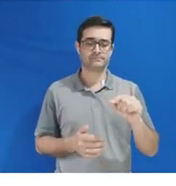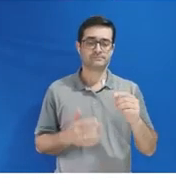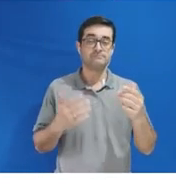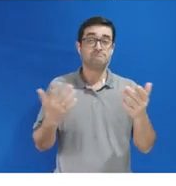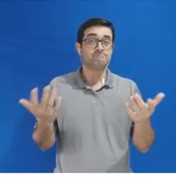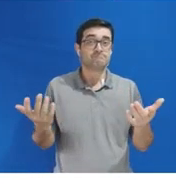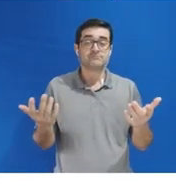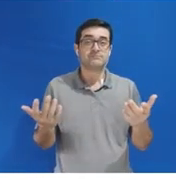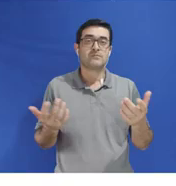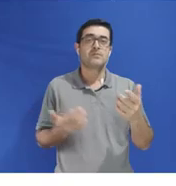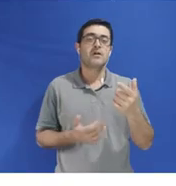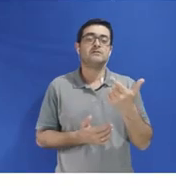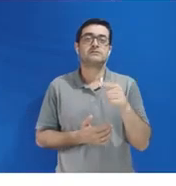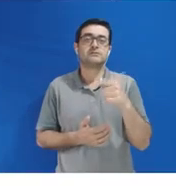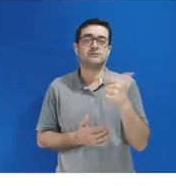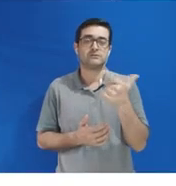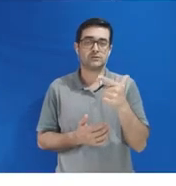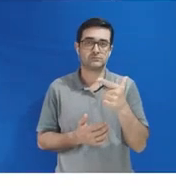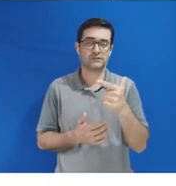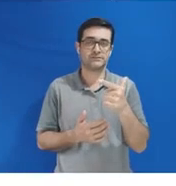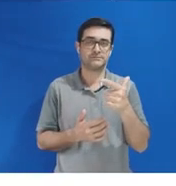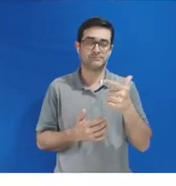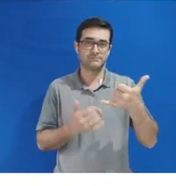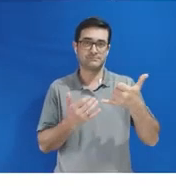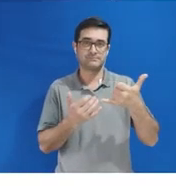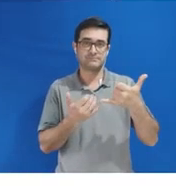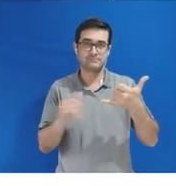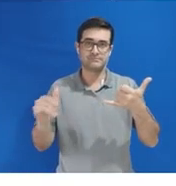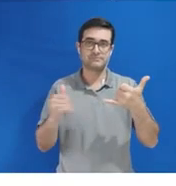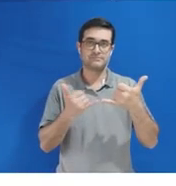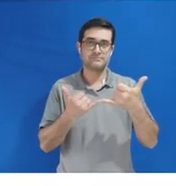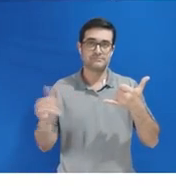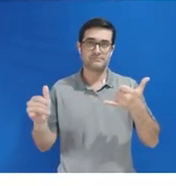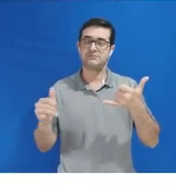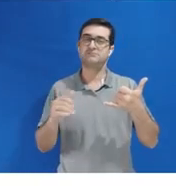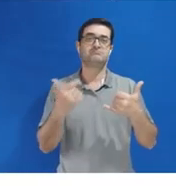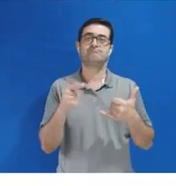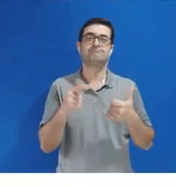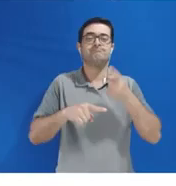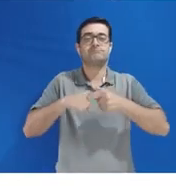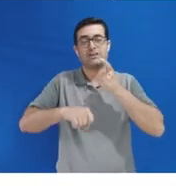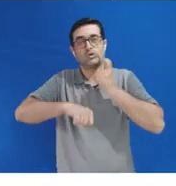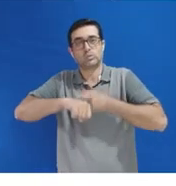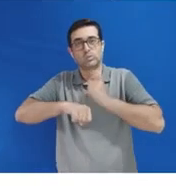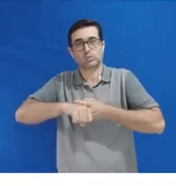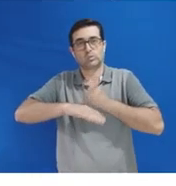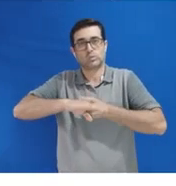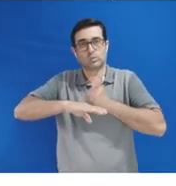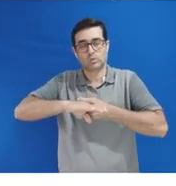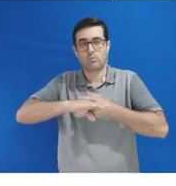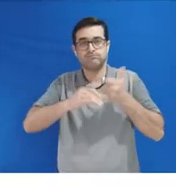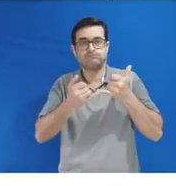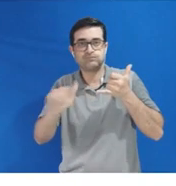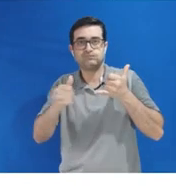praticamente não conduzem eletricidade quando eles estão na sua forma sólida,